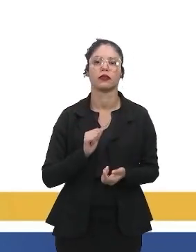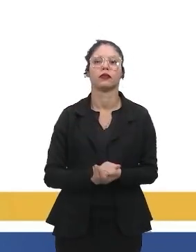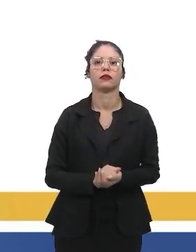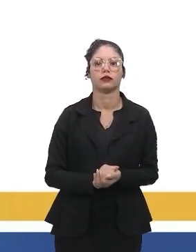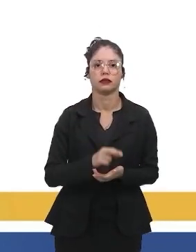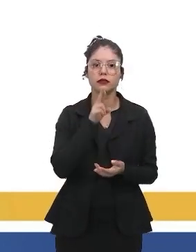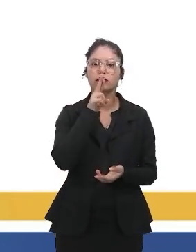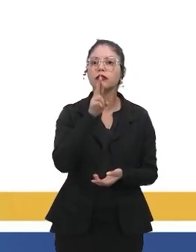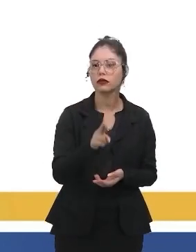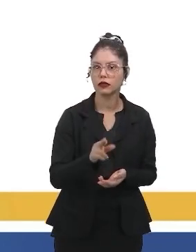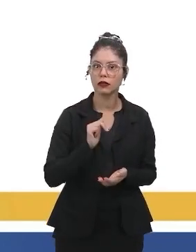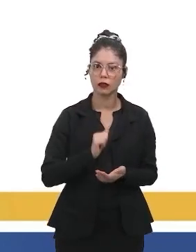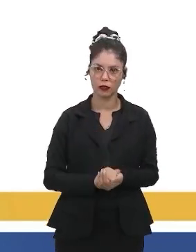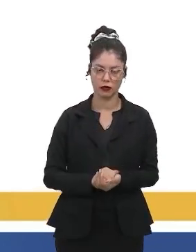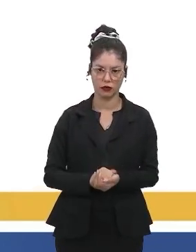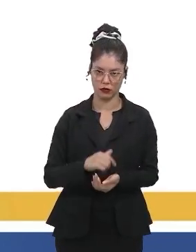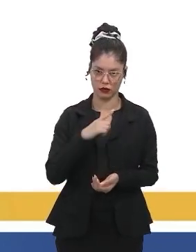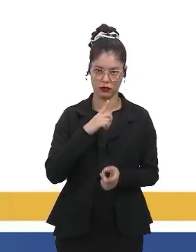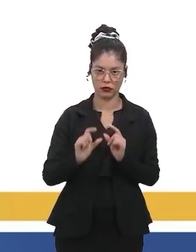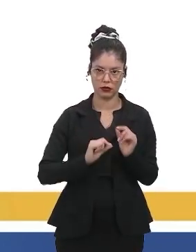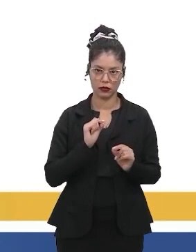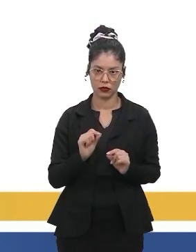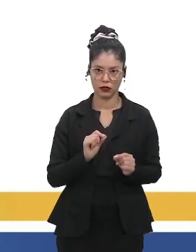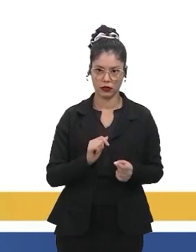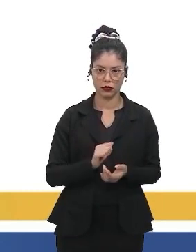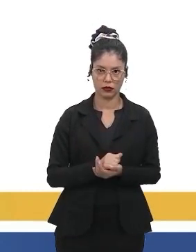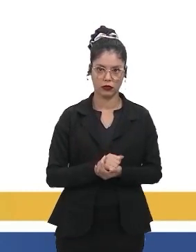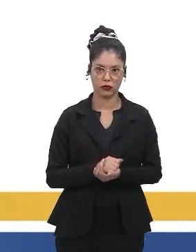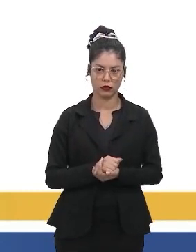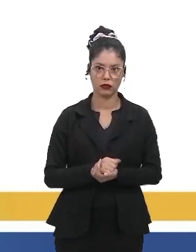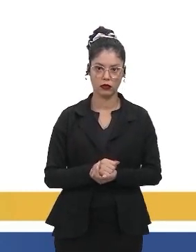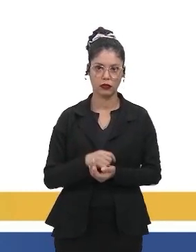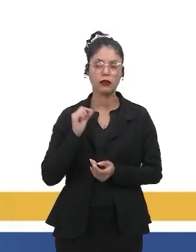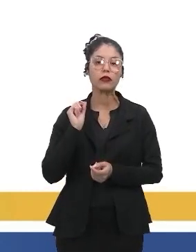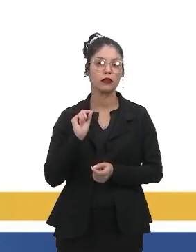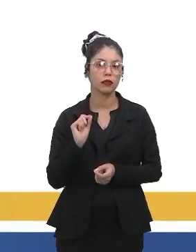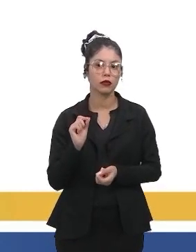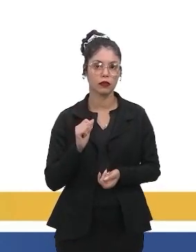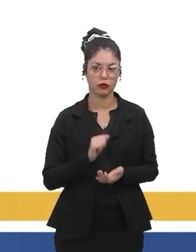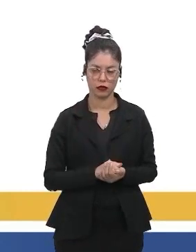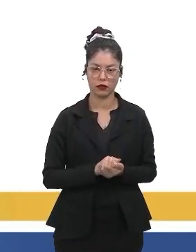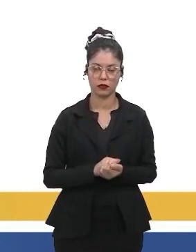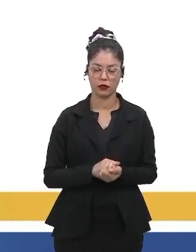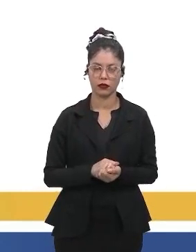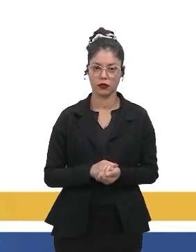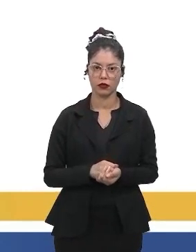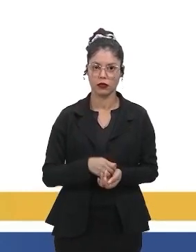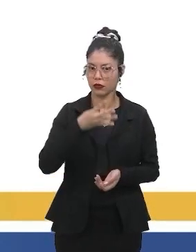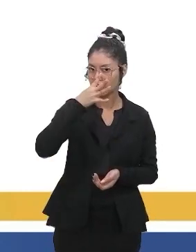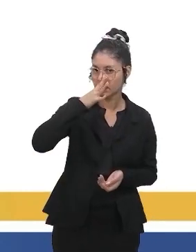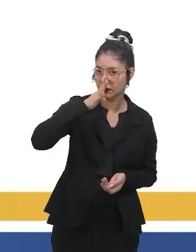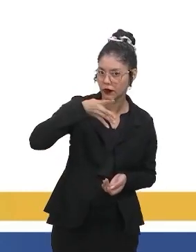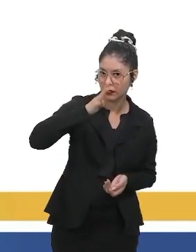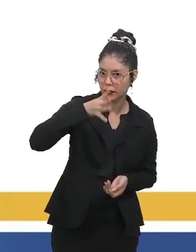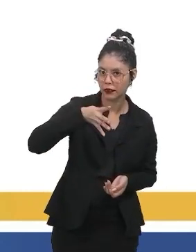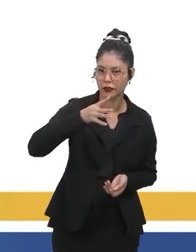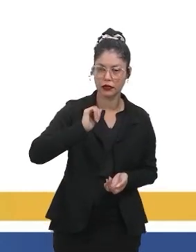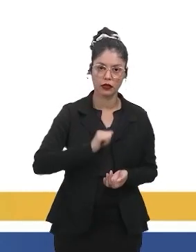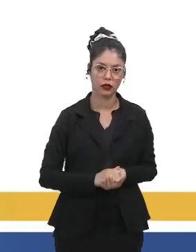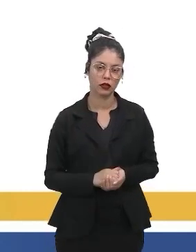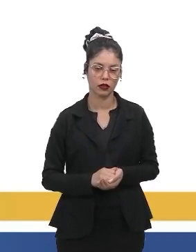E a resposta desse questionamento, que está bem aqui, é justamente uma crítica,